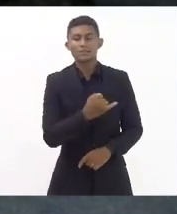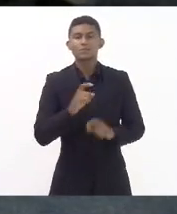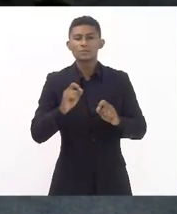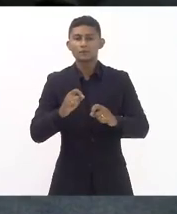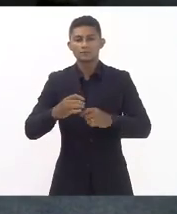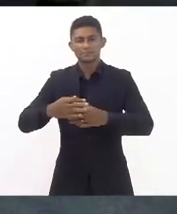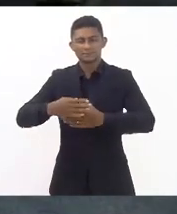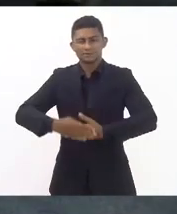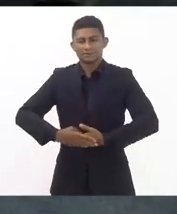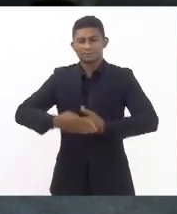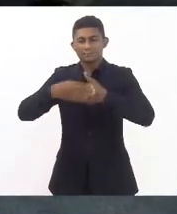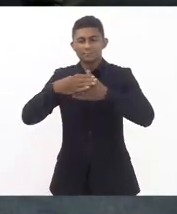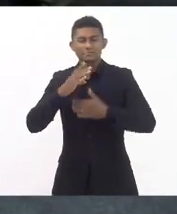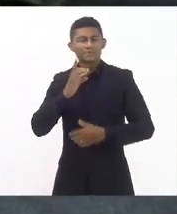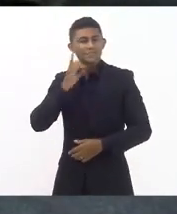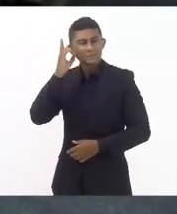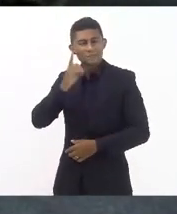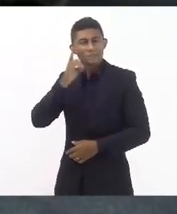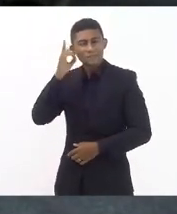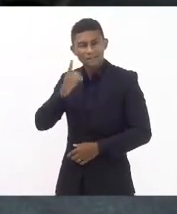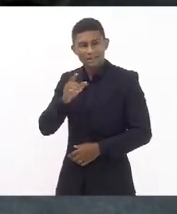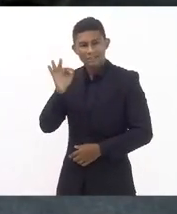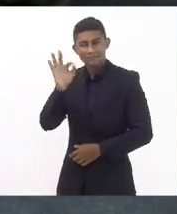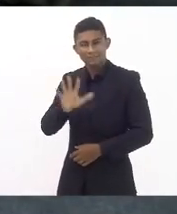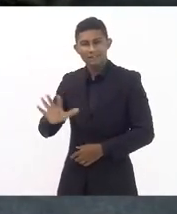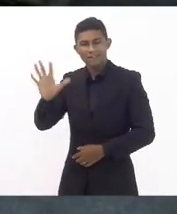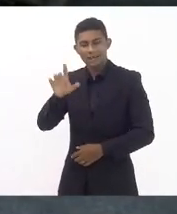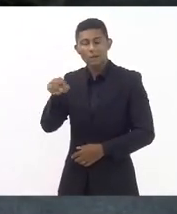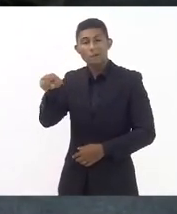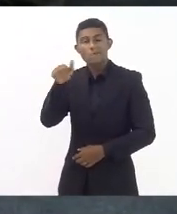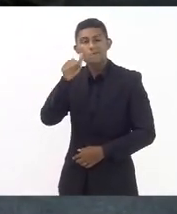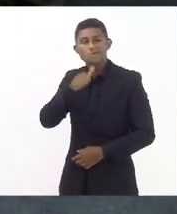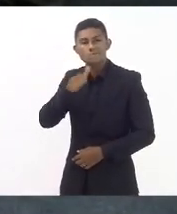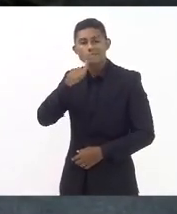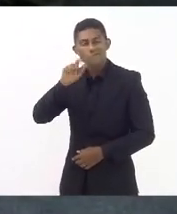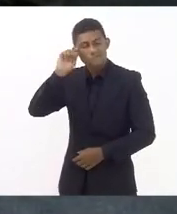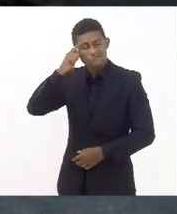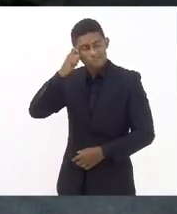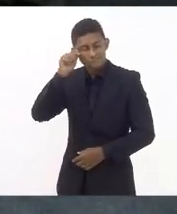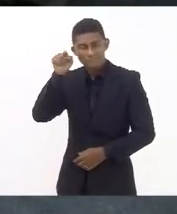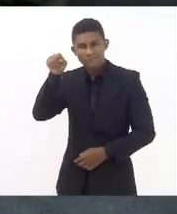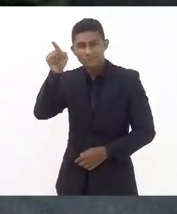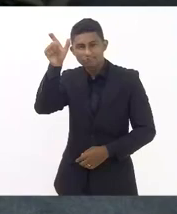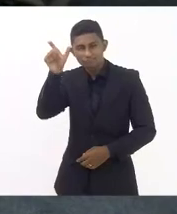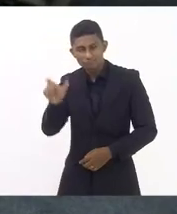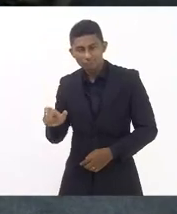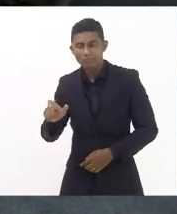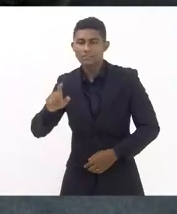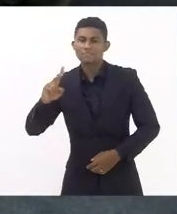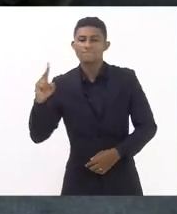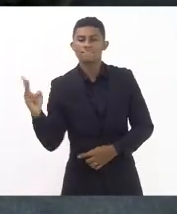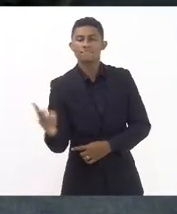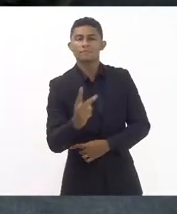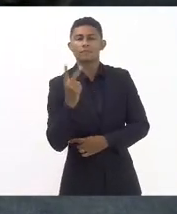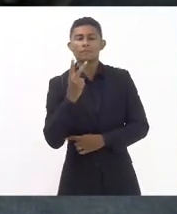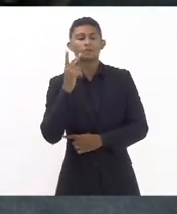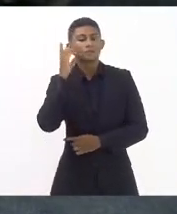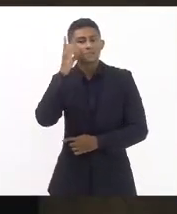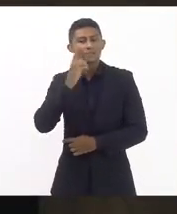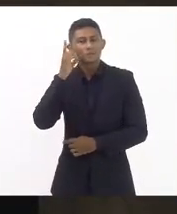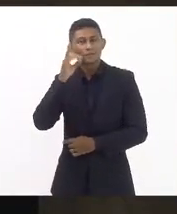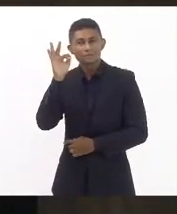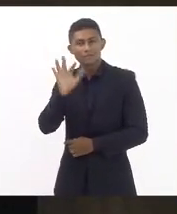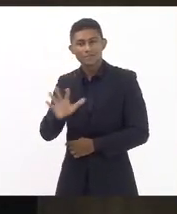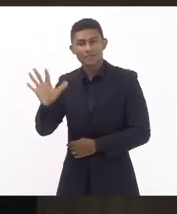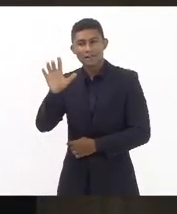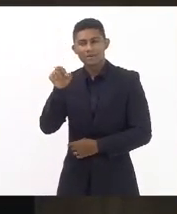deputada federal, falo nossa, porque é uma mulher negra, uma mulher valorosa, a deputada federal Talíria, que está